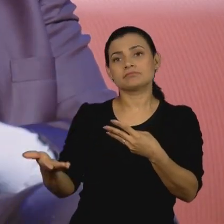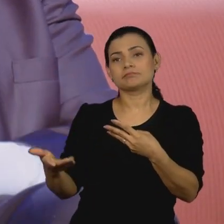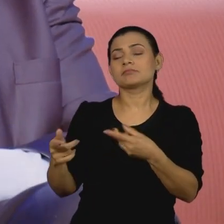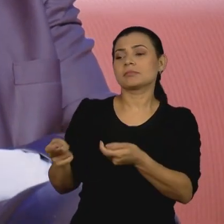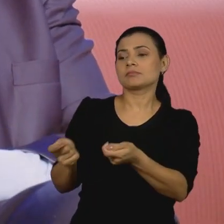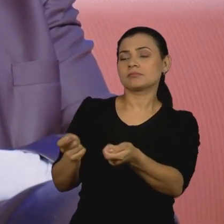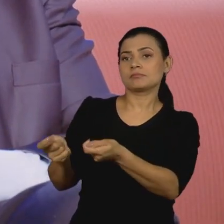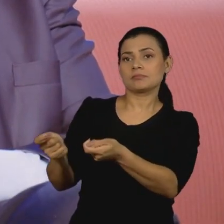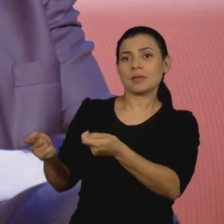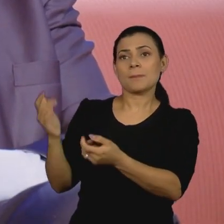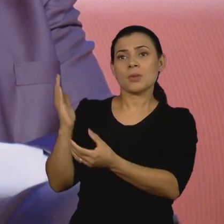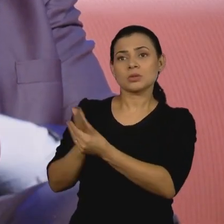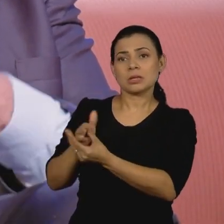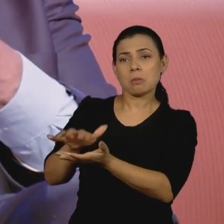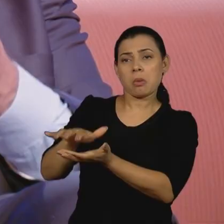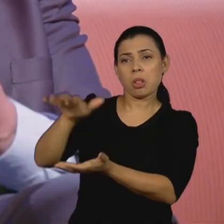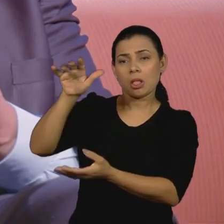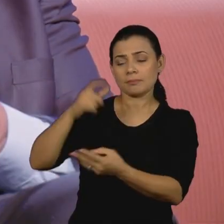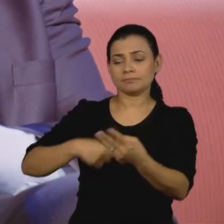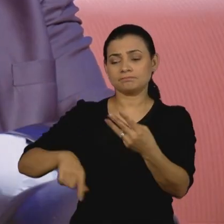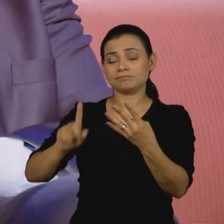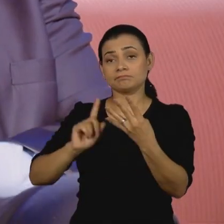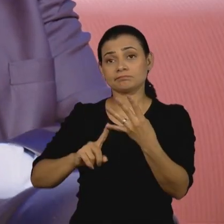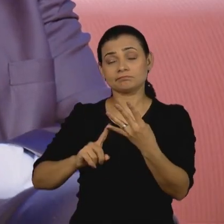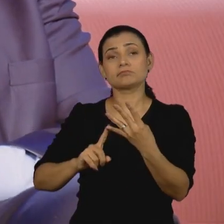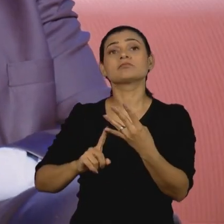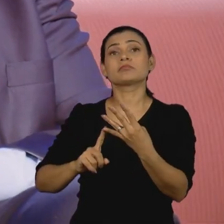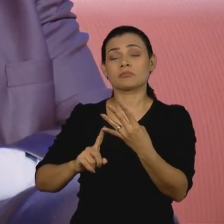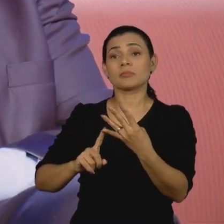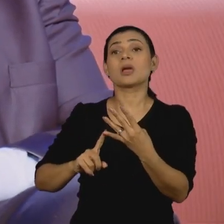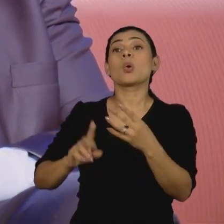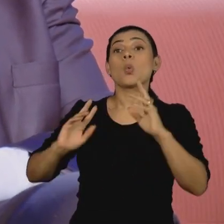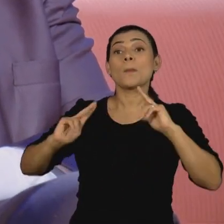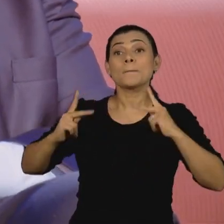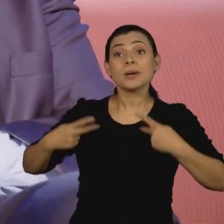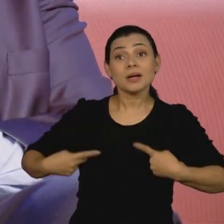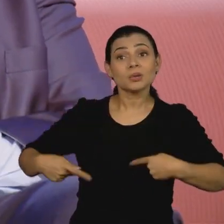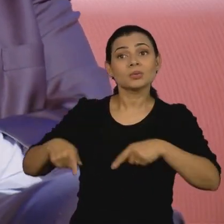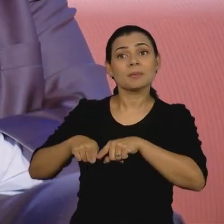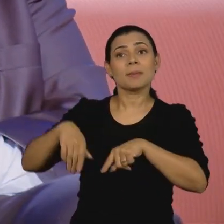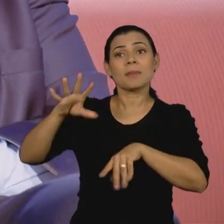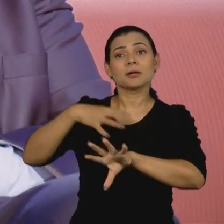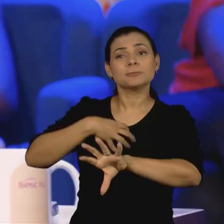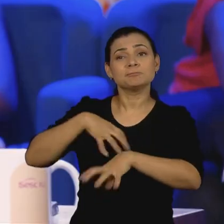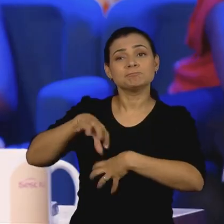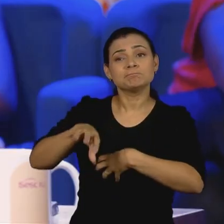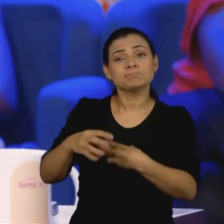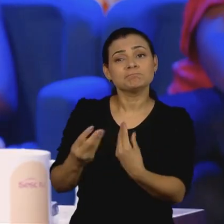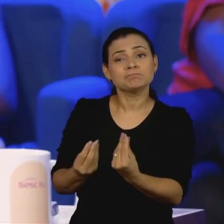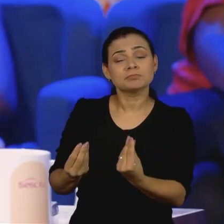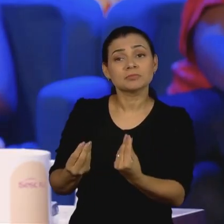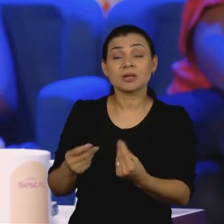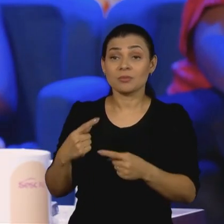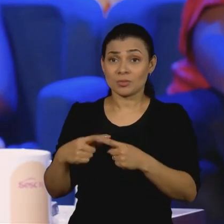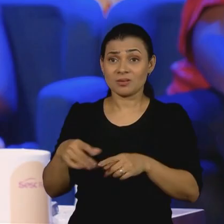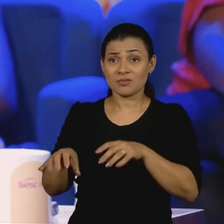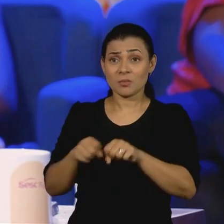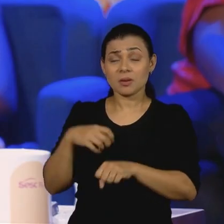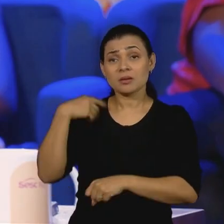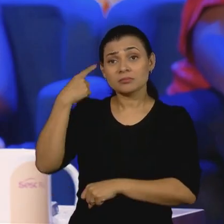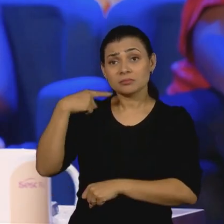gere os processos, na formação humanística, porque direito, a verdade é que